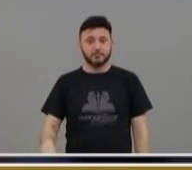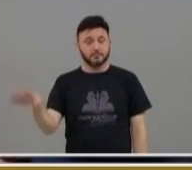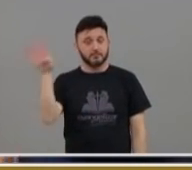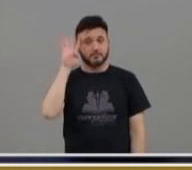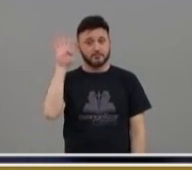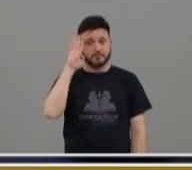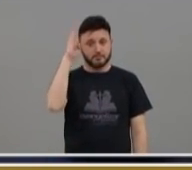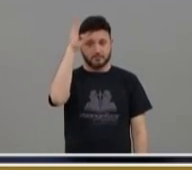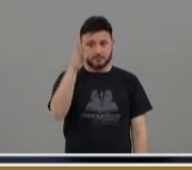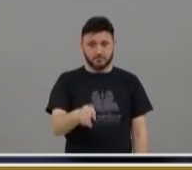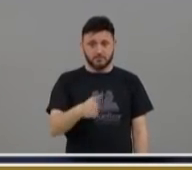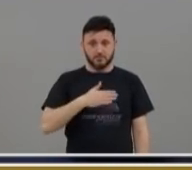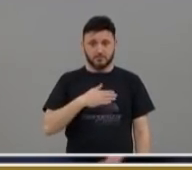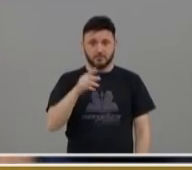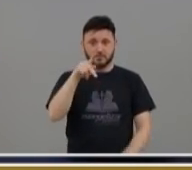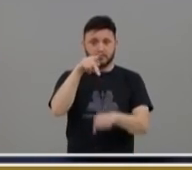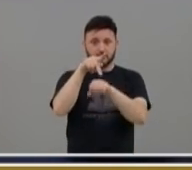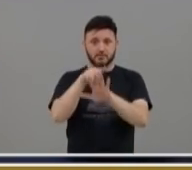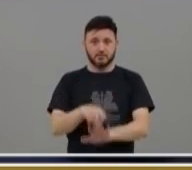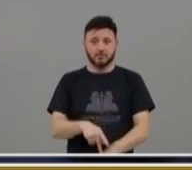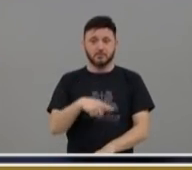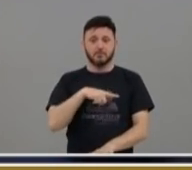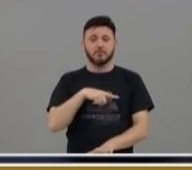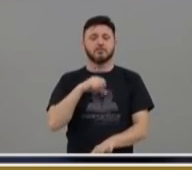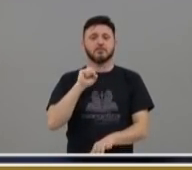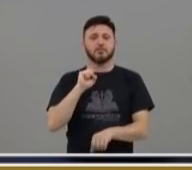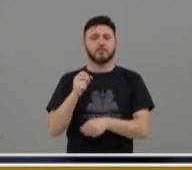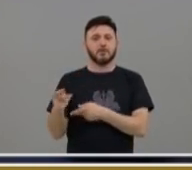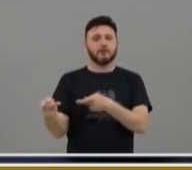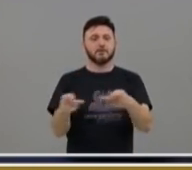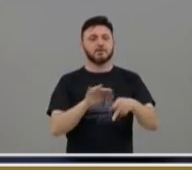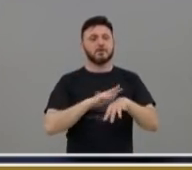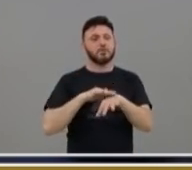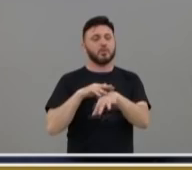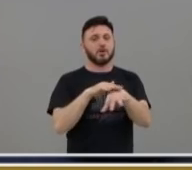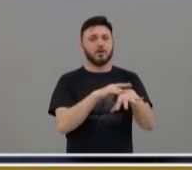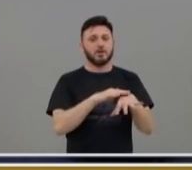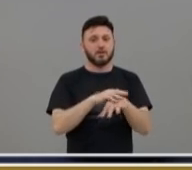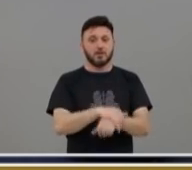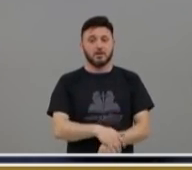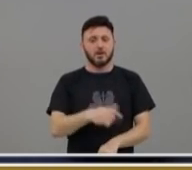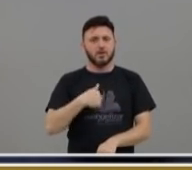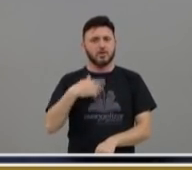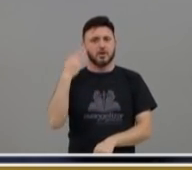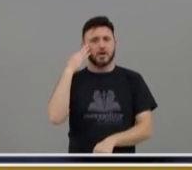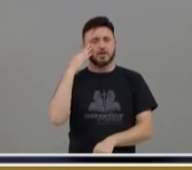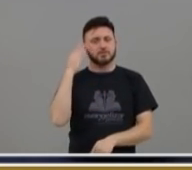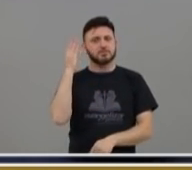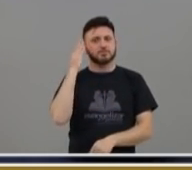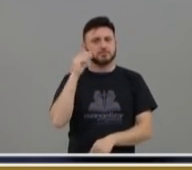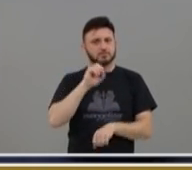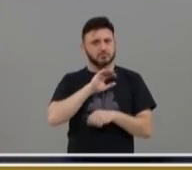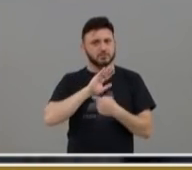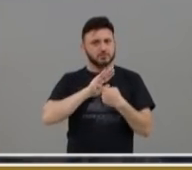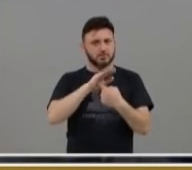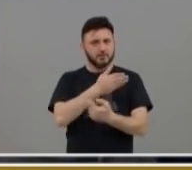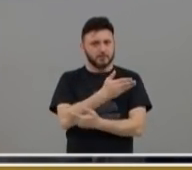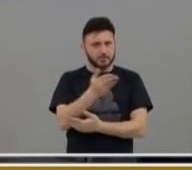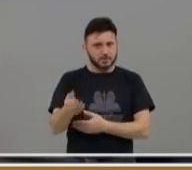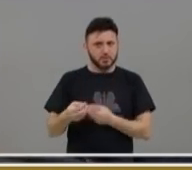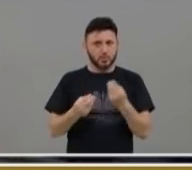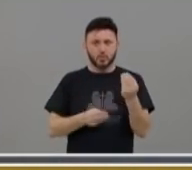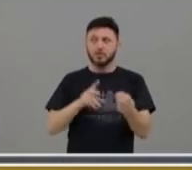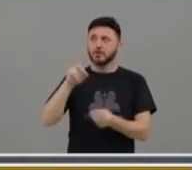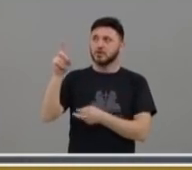minha paróquia, eu faço visita a doentes. E eu quero te dar esse testemunho para você entender aquilo que Deus pode fazer. Como Ele vai dando